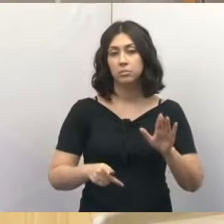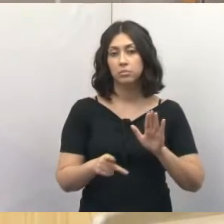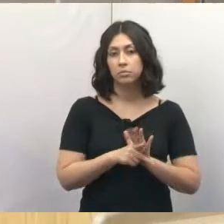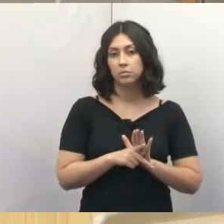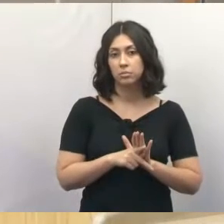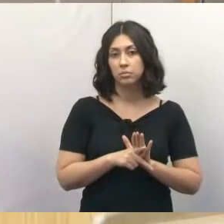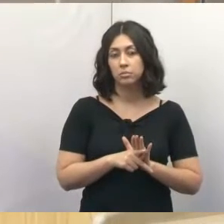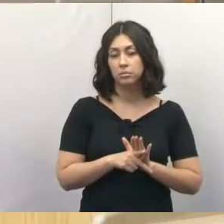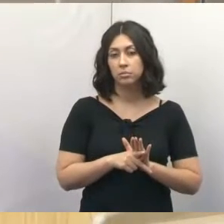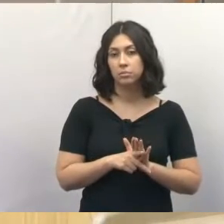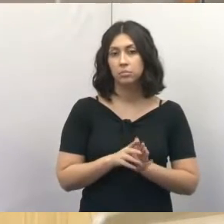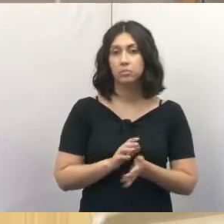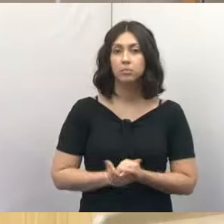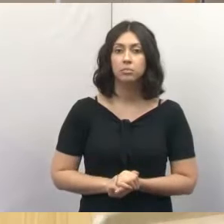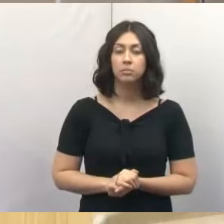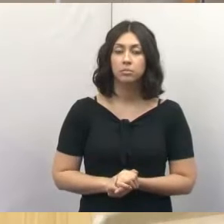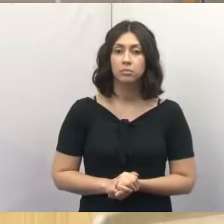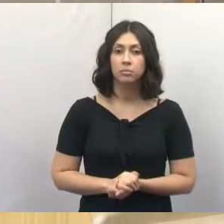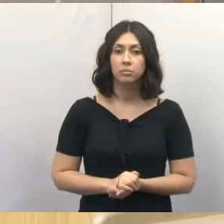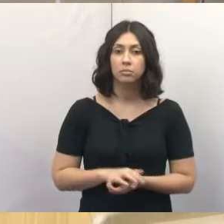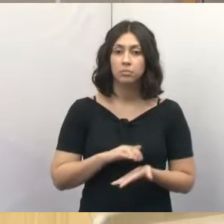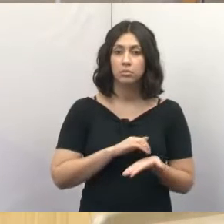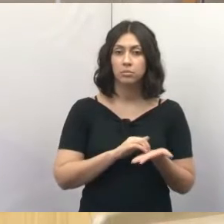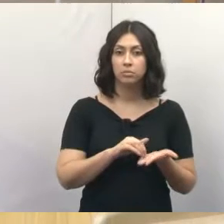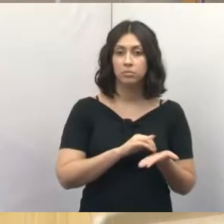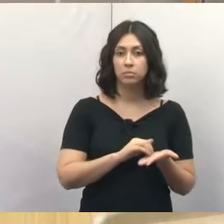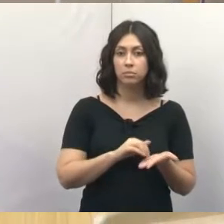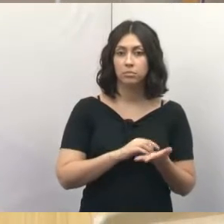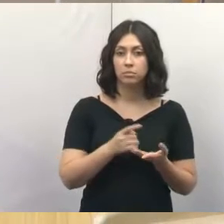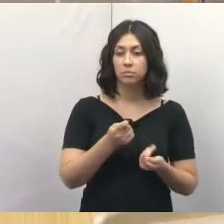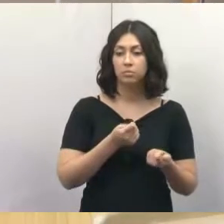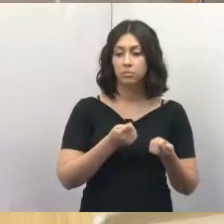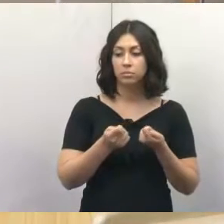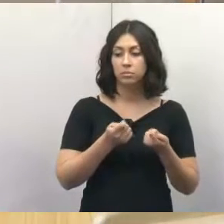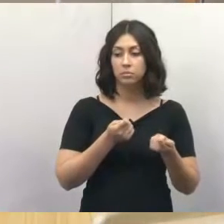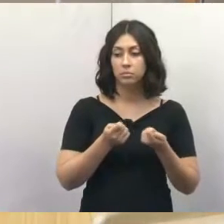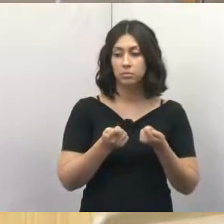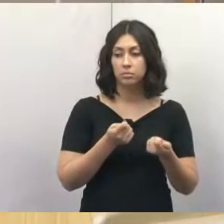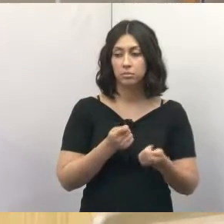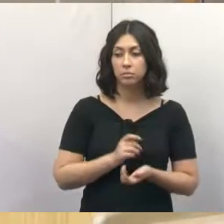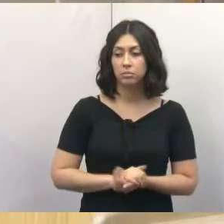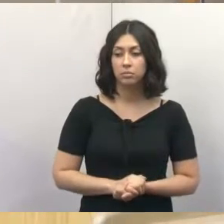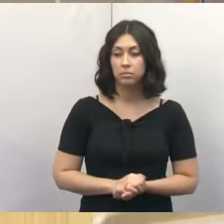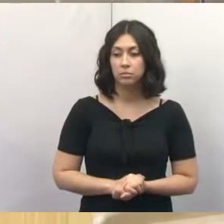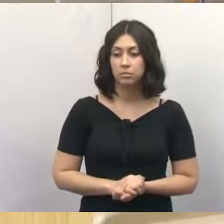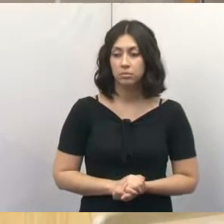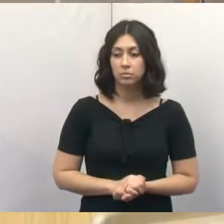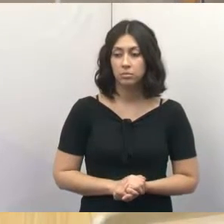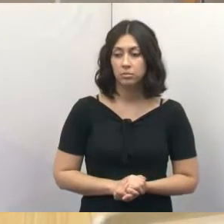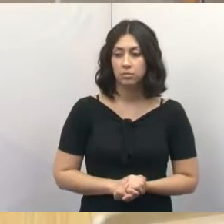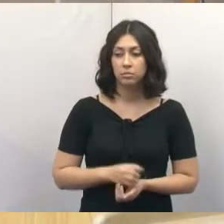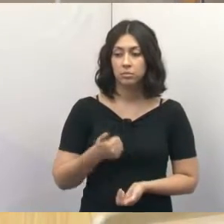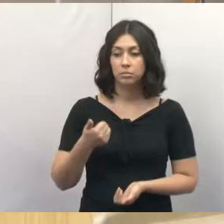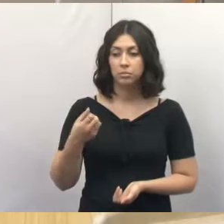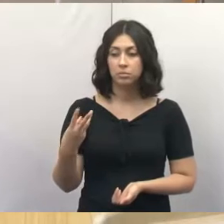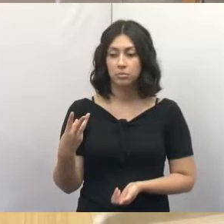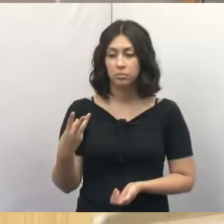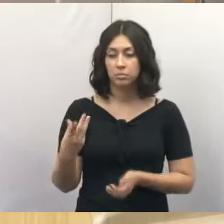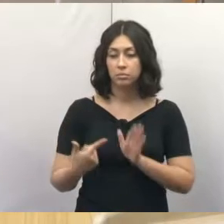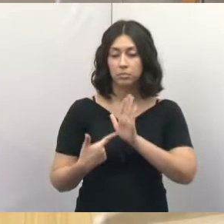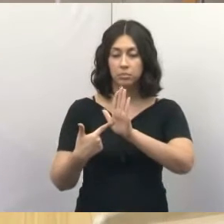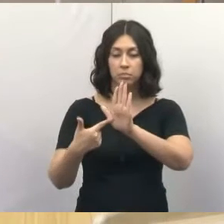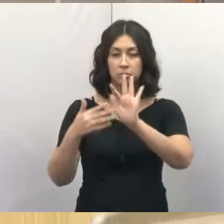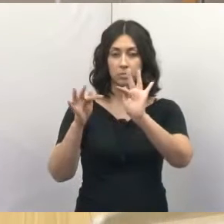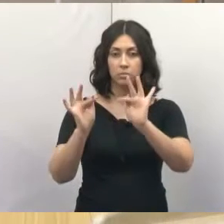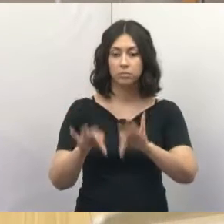das disposições gerais, capítulo único da Secretaria Administrativa, capítulo 13 das disposições